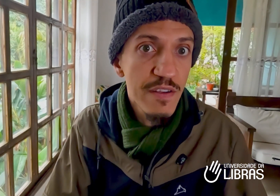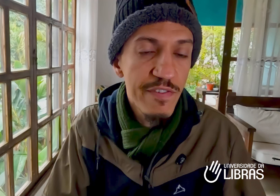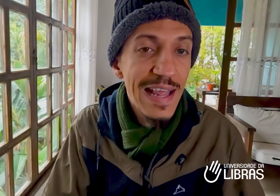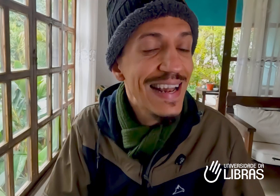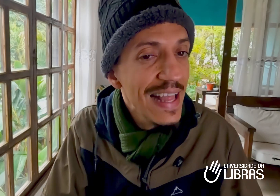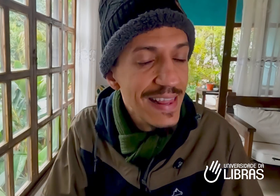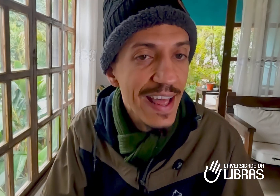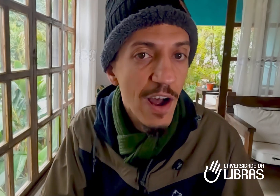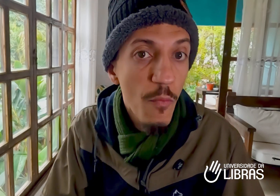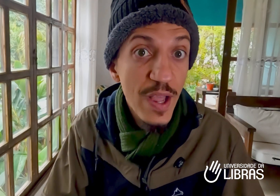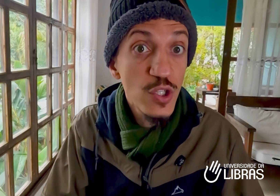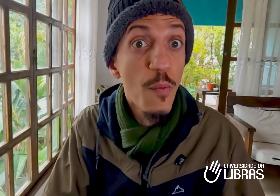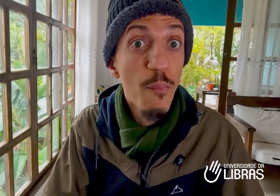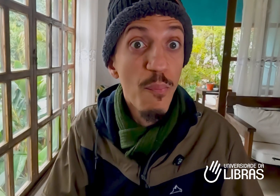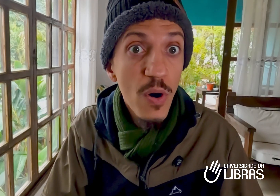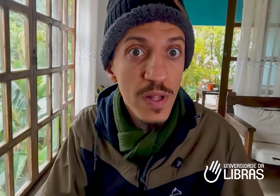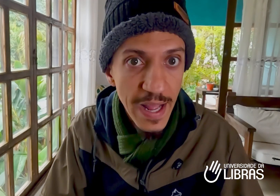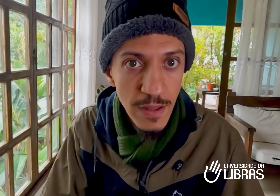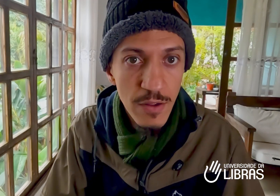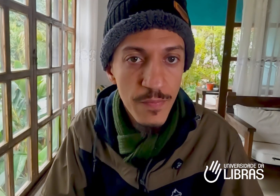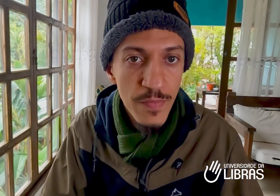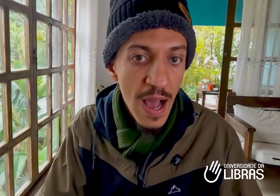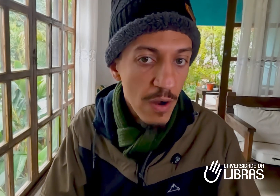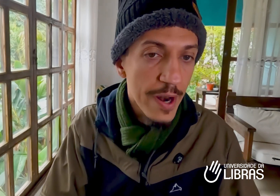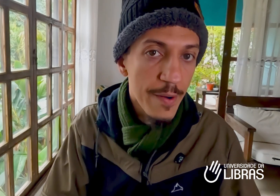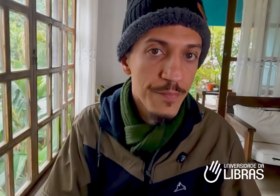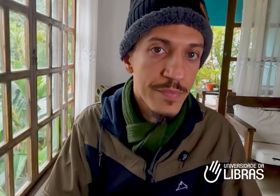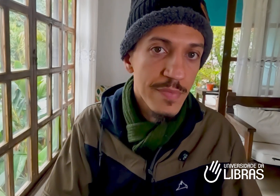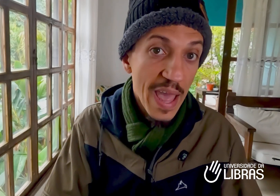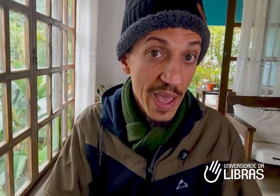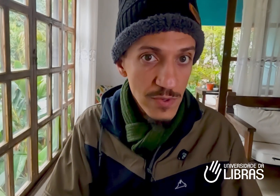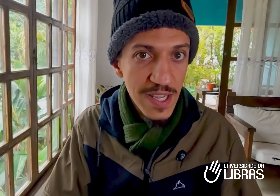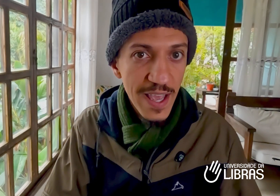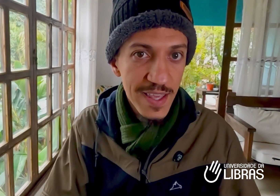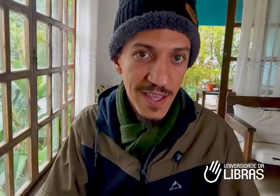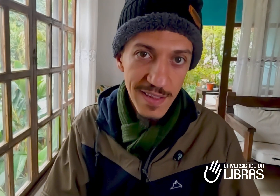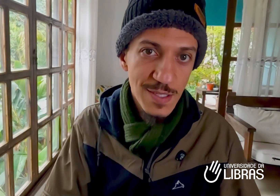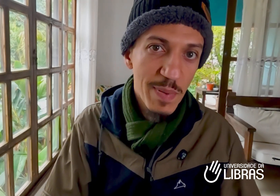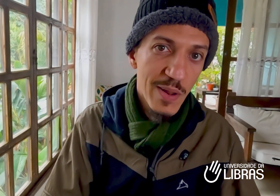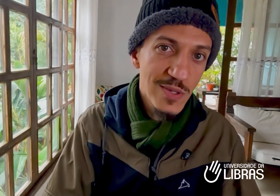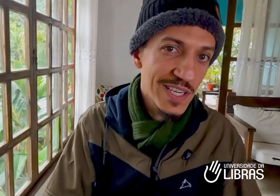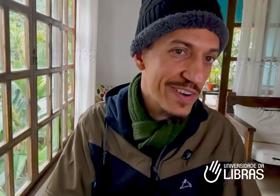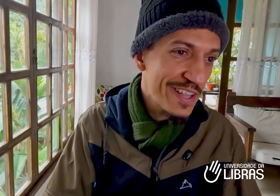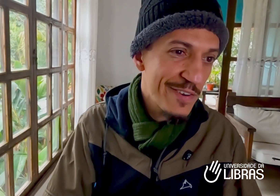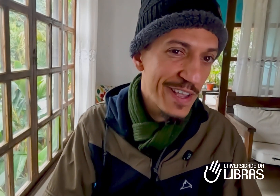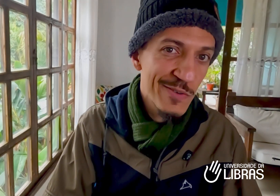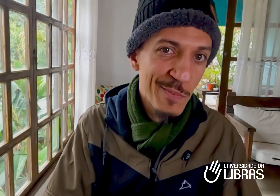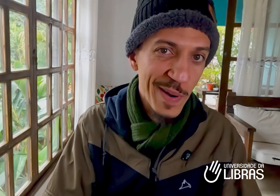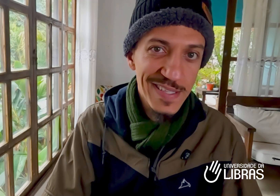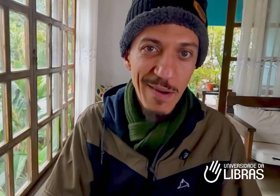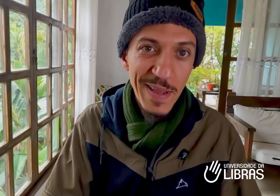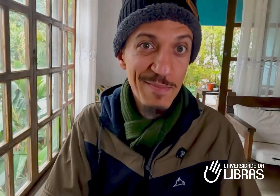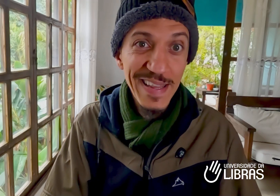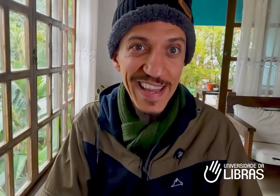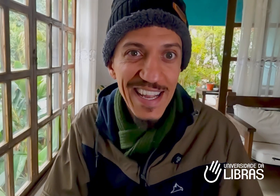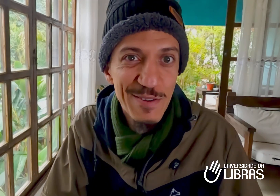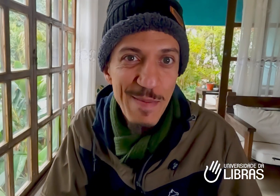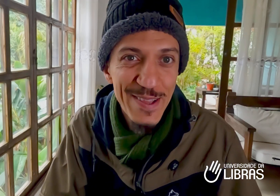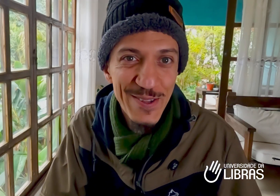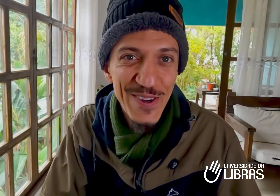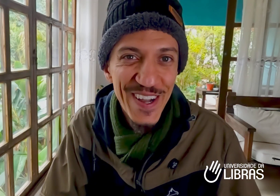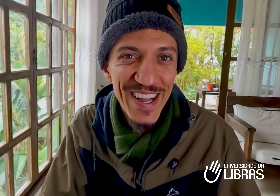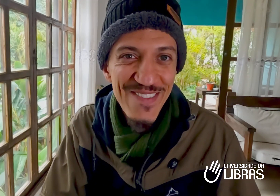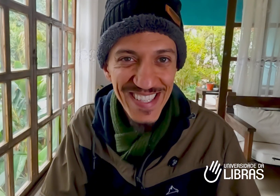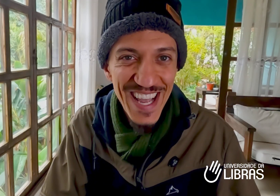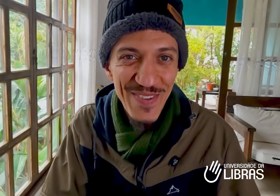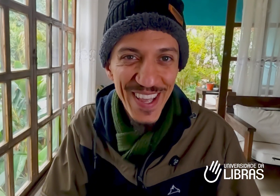de você ver ele literalmente por dentro. Agora, eu sei que nesse período você vai ter feito praticamente a metade do